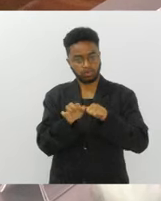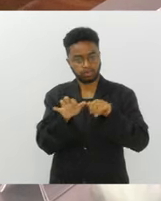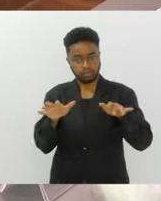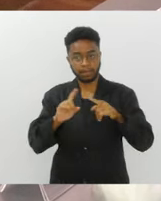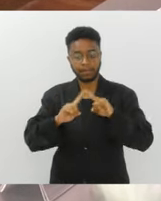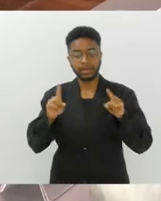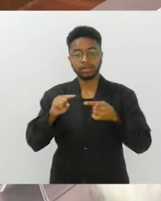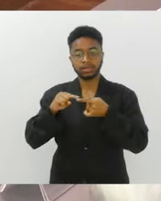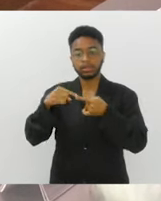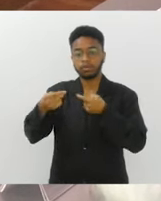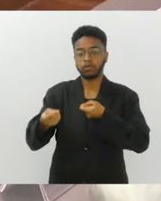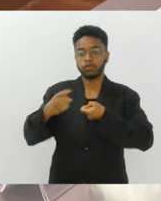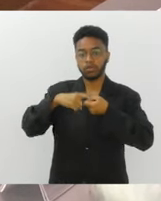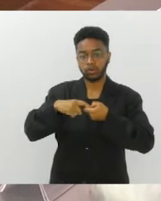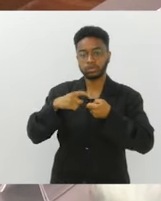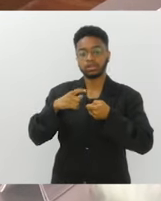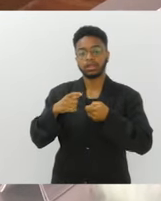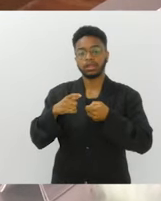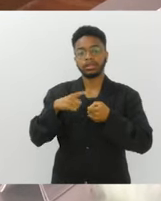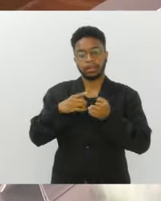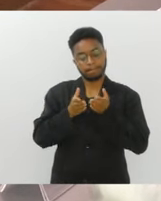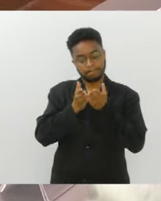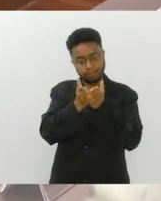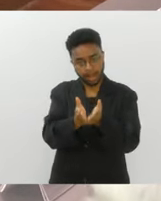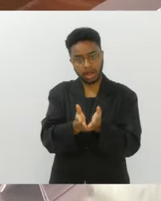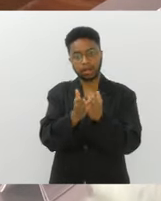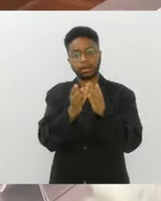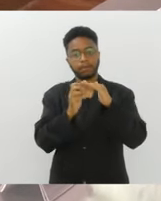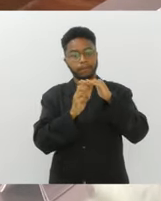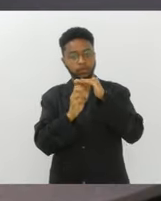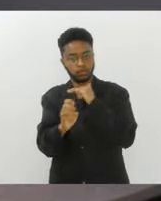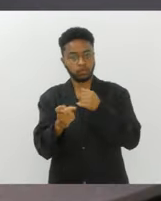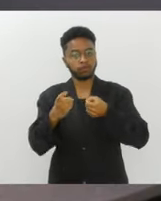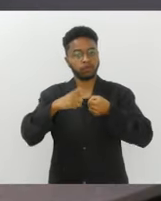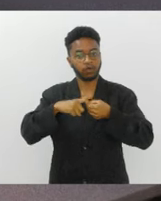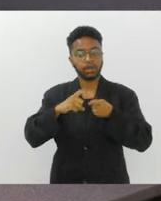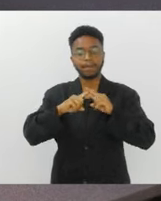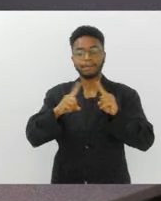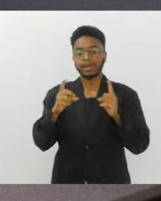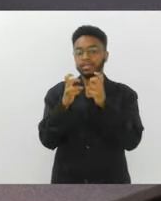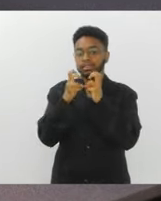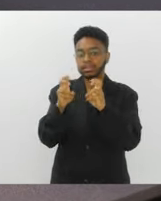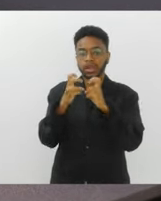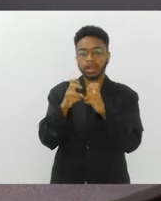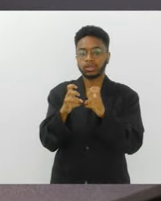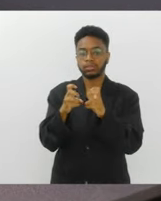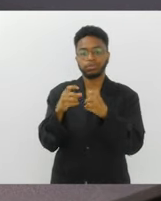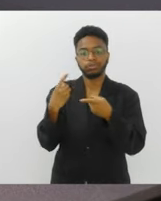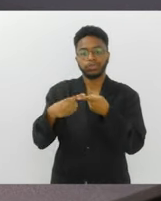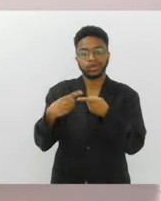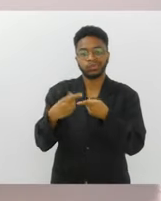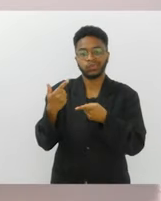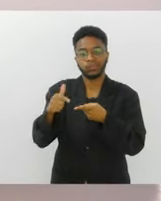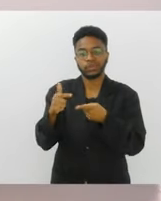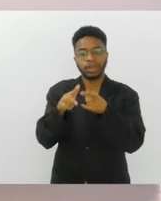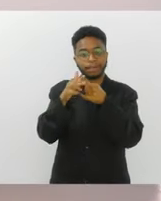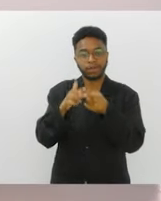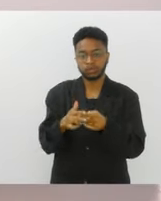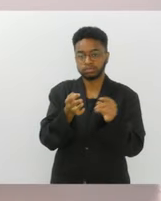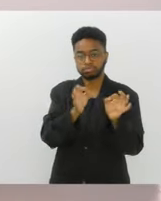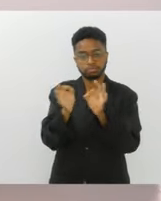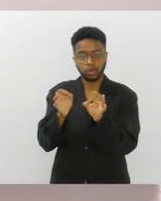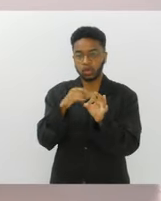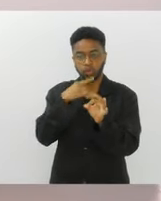barcas retoma, metrô retoma, e a Supervia, por falta de confiabilidade, de investimento, de manutenção, ela não